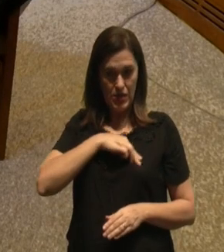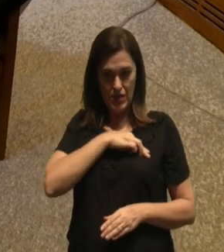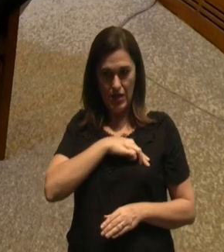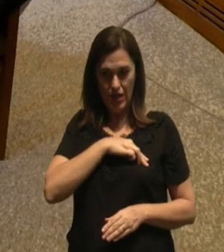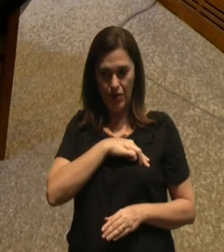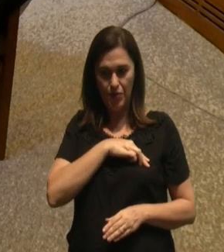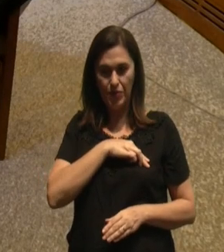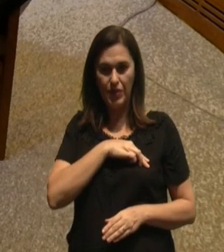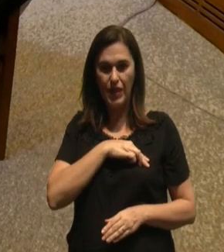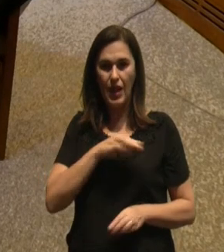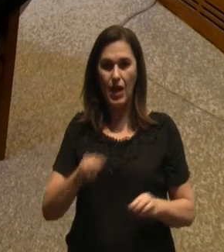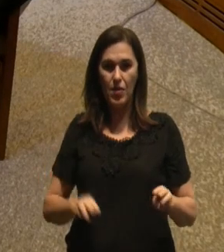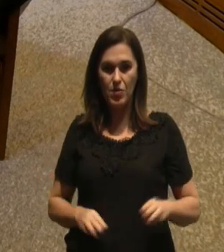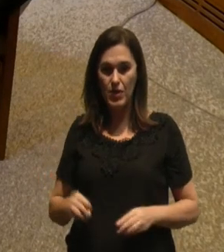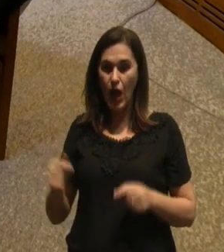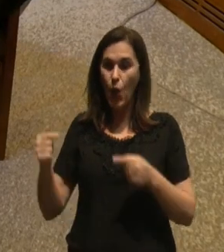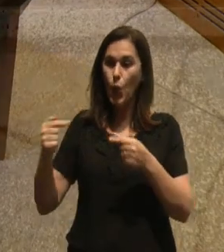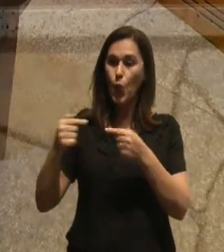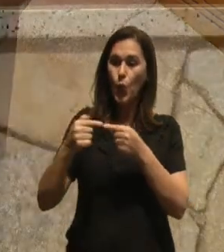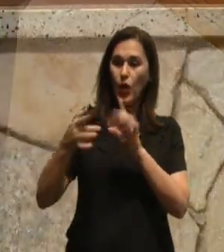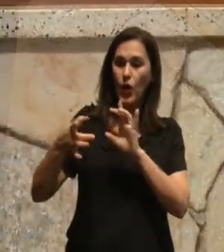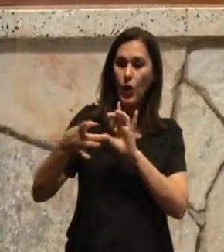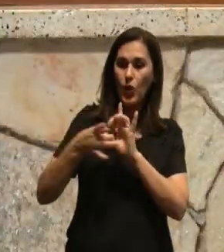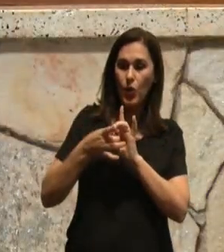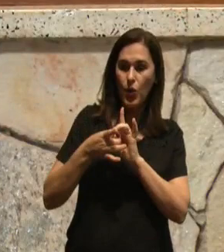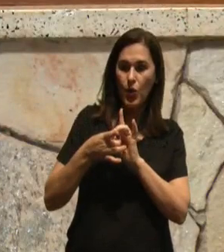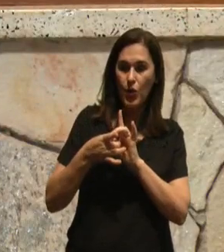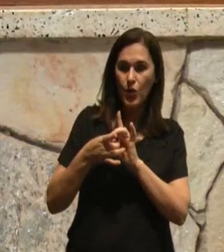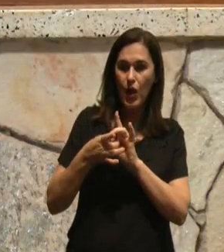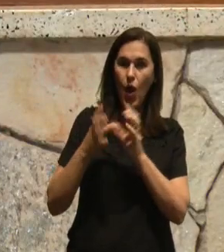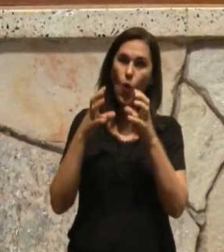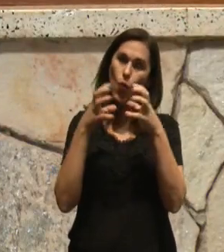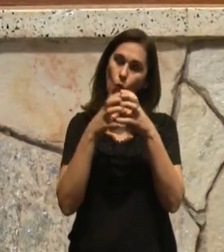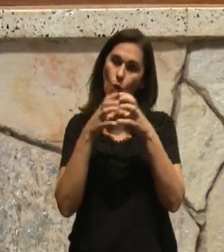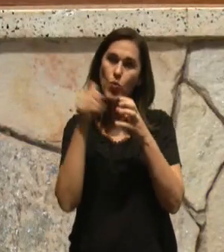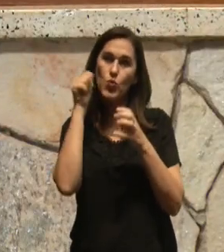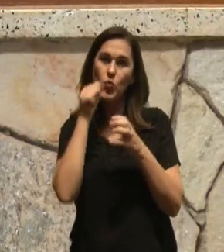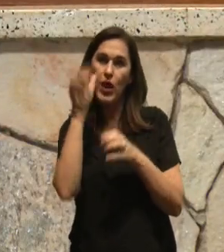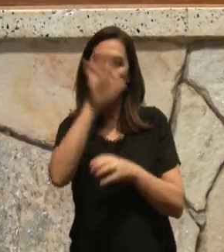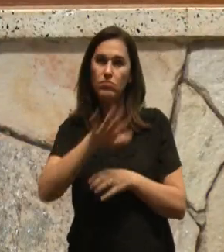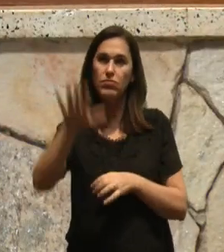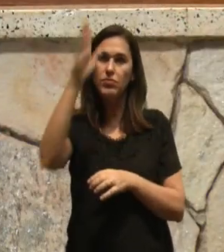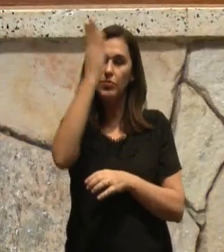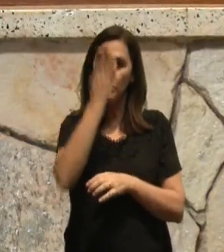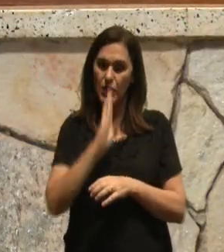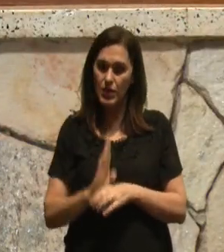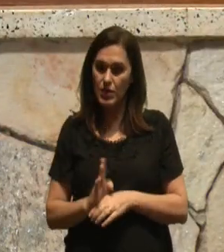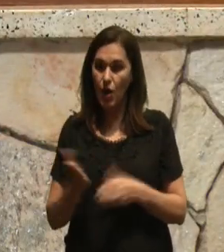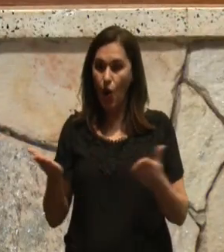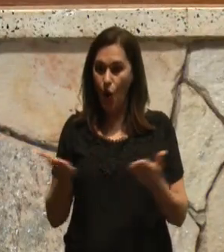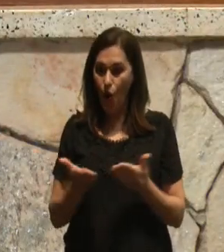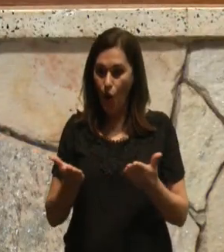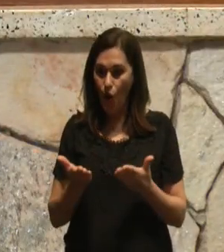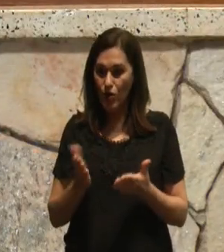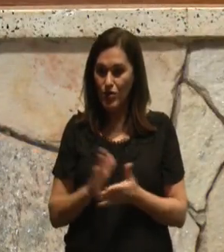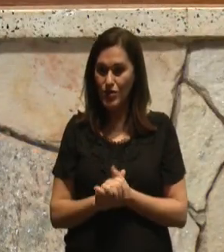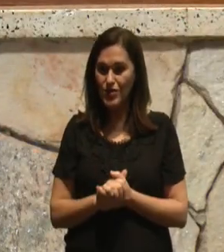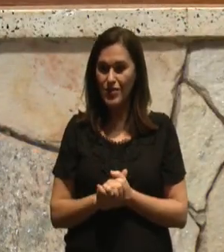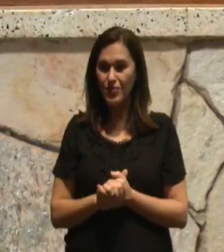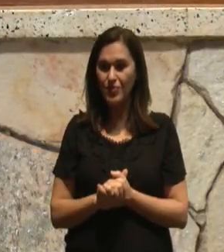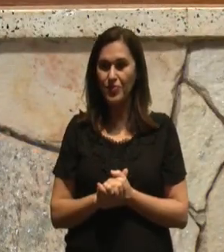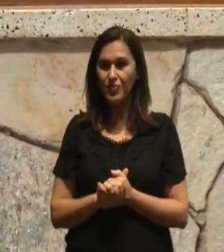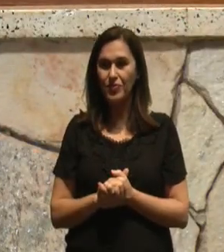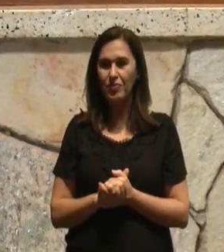Esse ministério é ligado também à União Feminina e à Convenção Batista Brasileira. Atualmente,